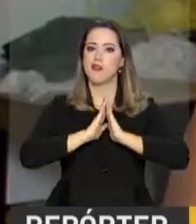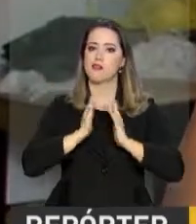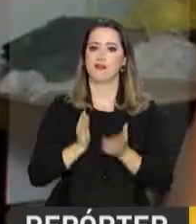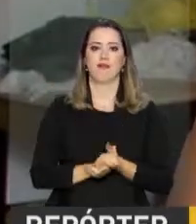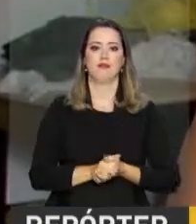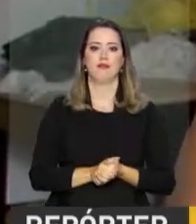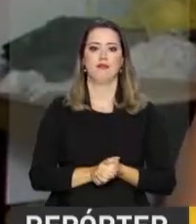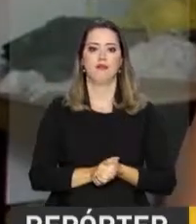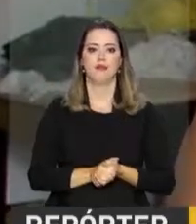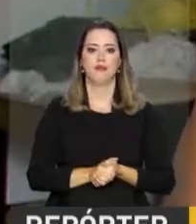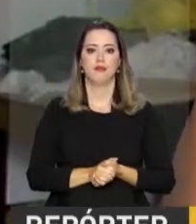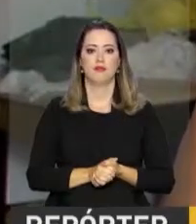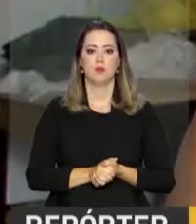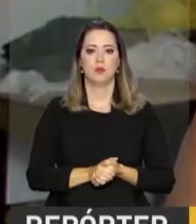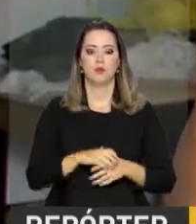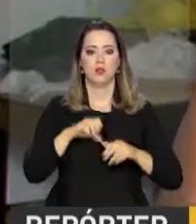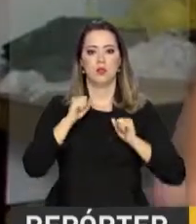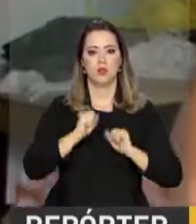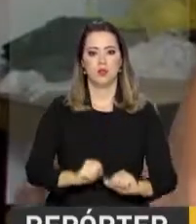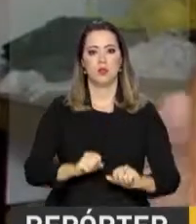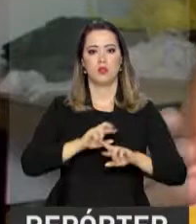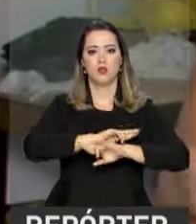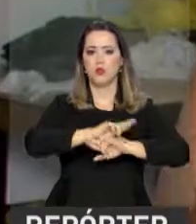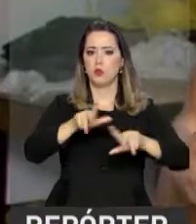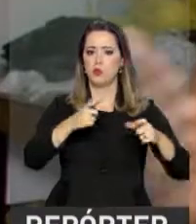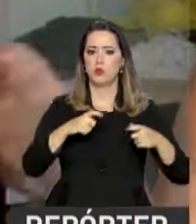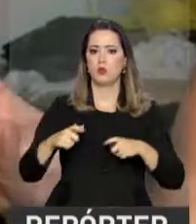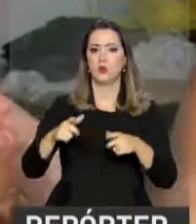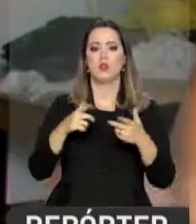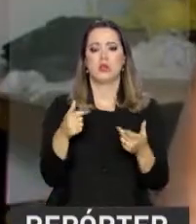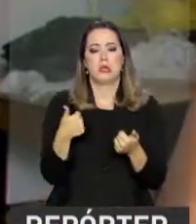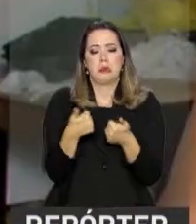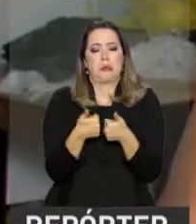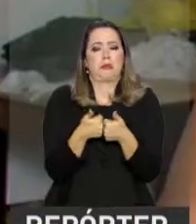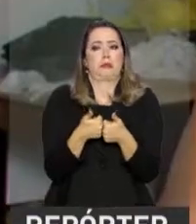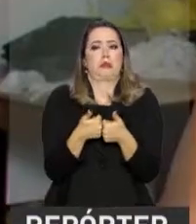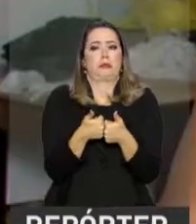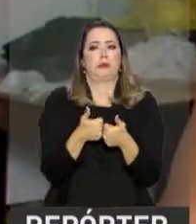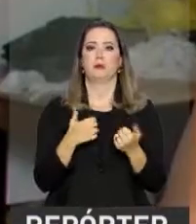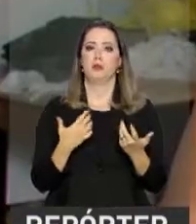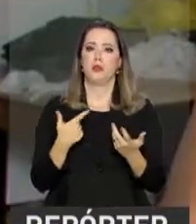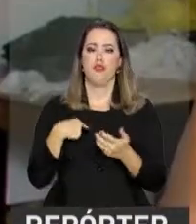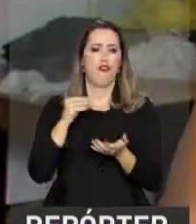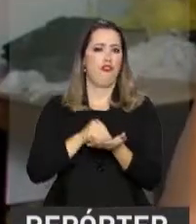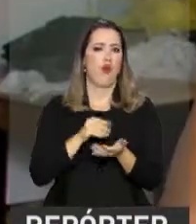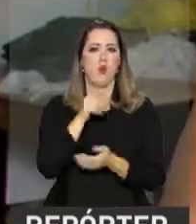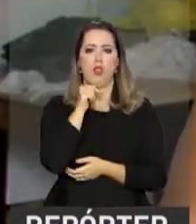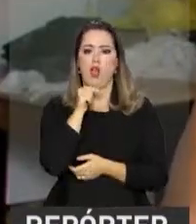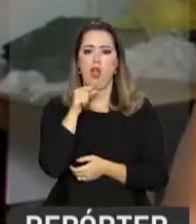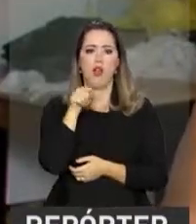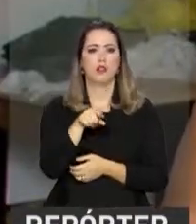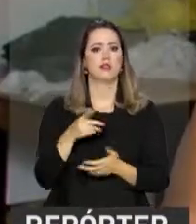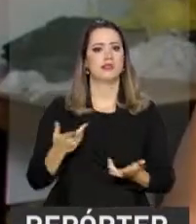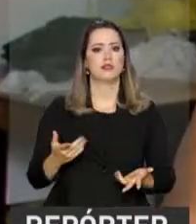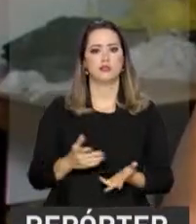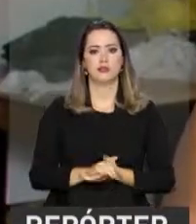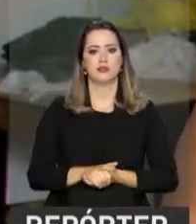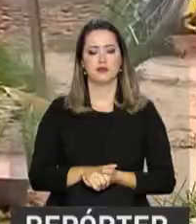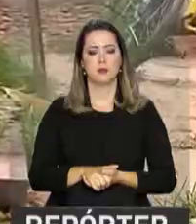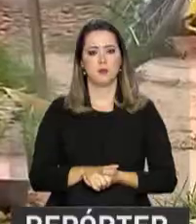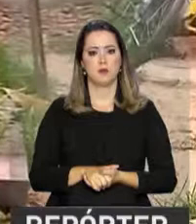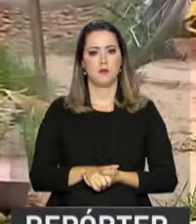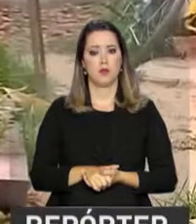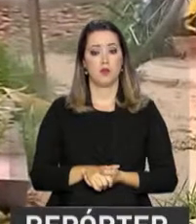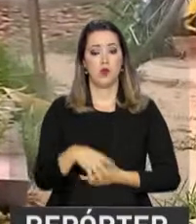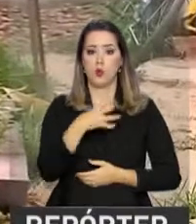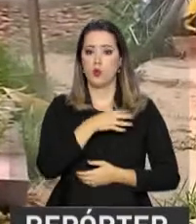casa. Que eu posso ter espanto, né? Aqui é muito apertado, falta água pra caramba aqui também.